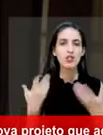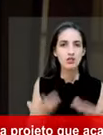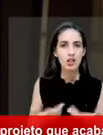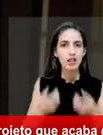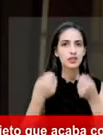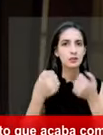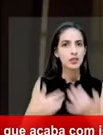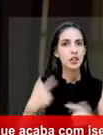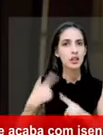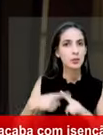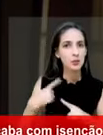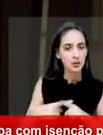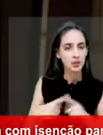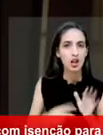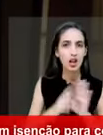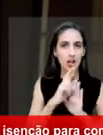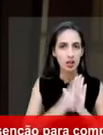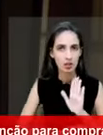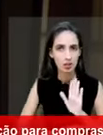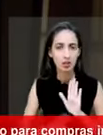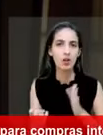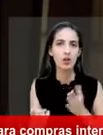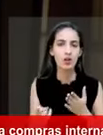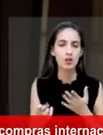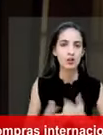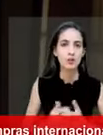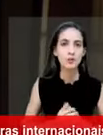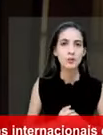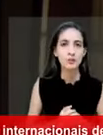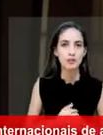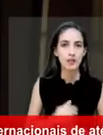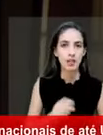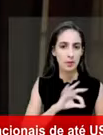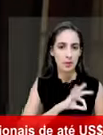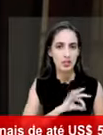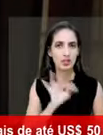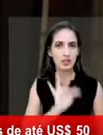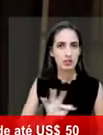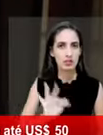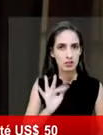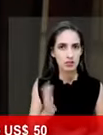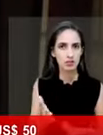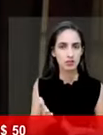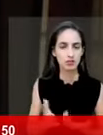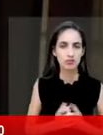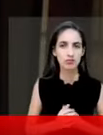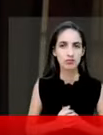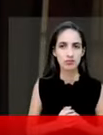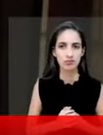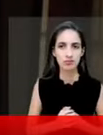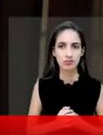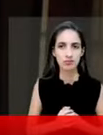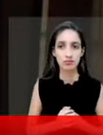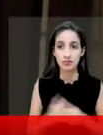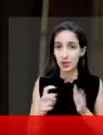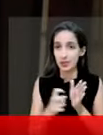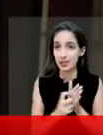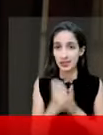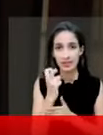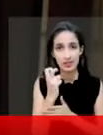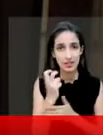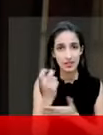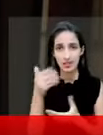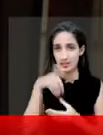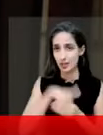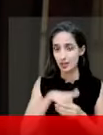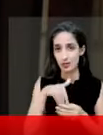da República, partes do relatório da Polícia Federal. Pela quinta vez, a gente não teve continuidade, os